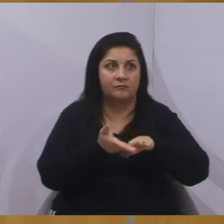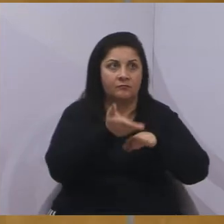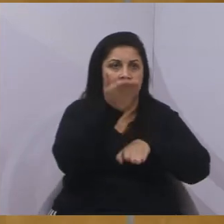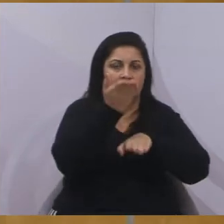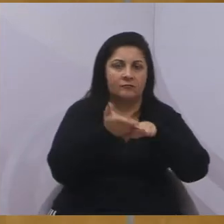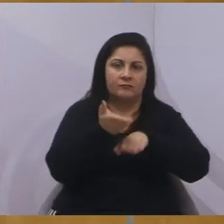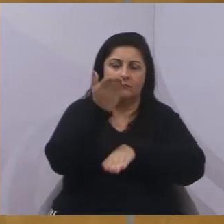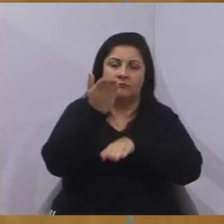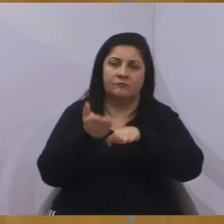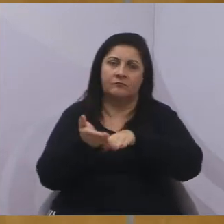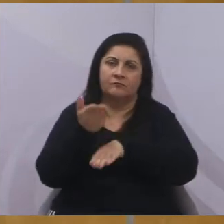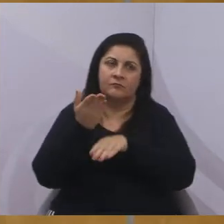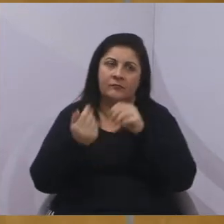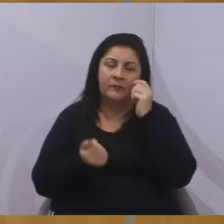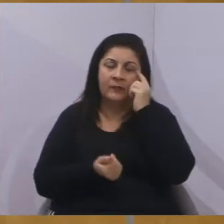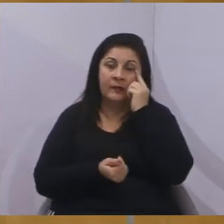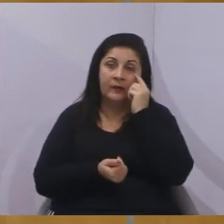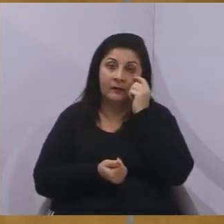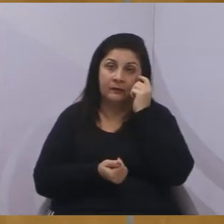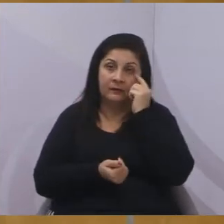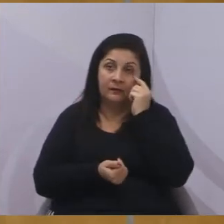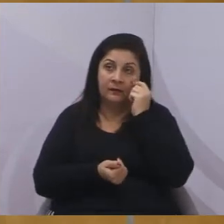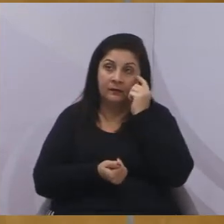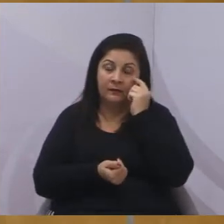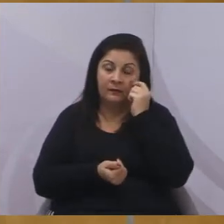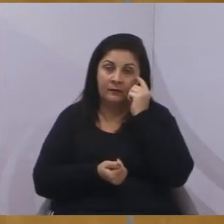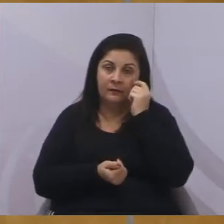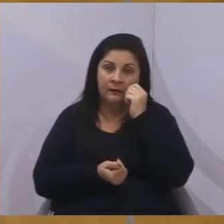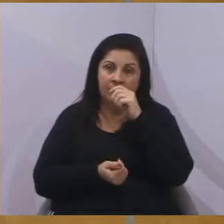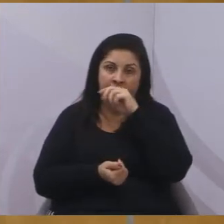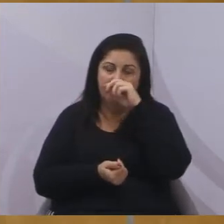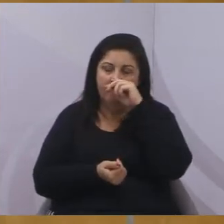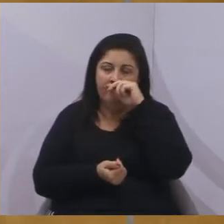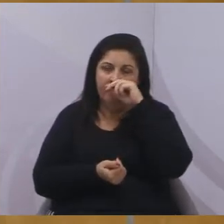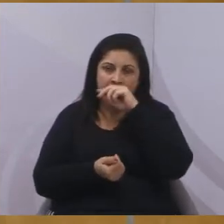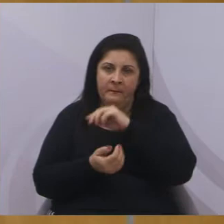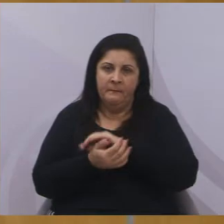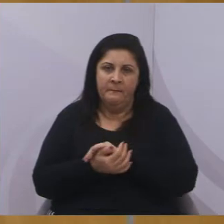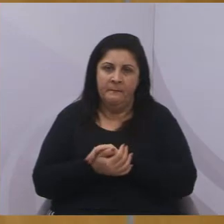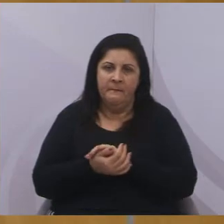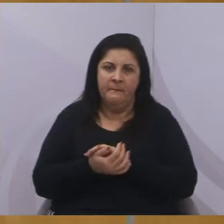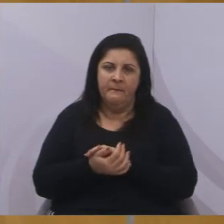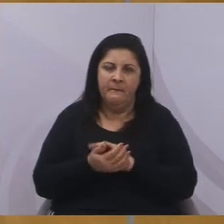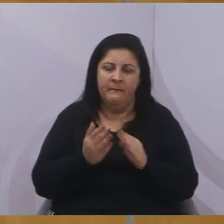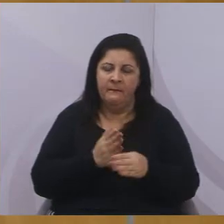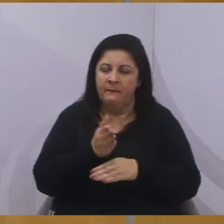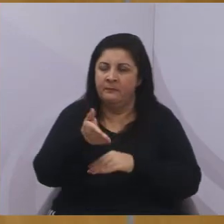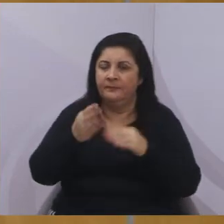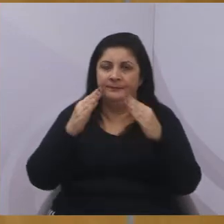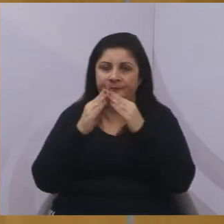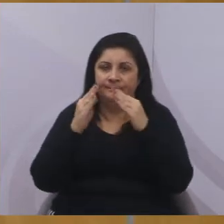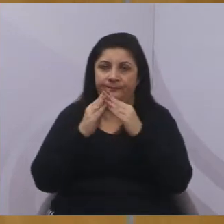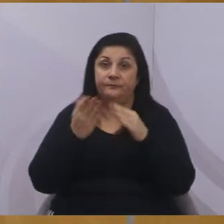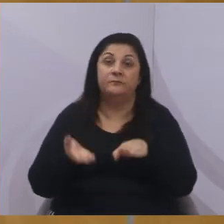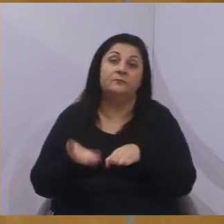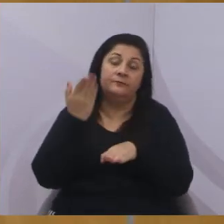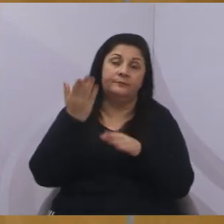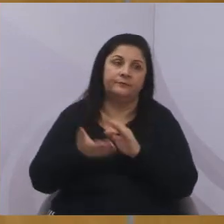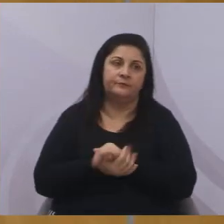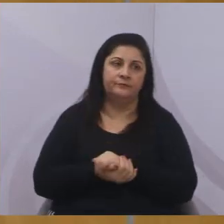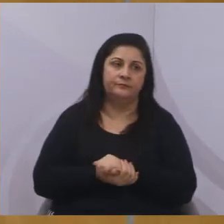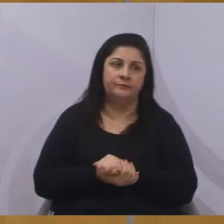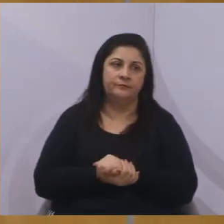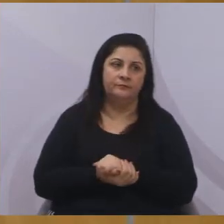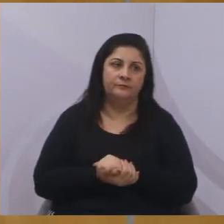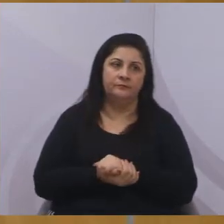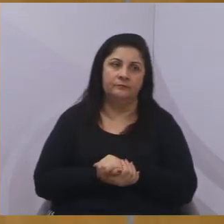aumentou o número de atendimentos e visitas domiciliares realizadas. No